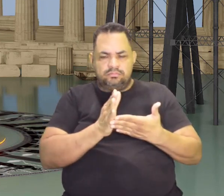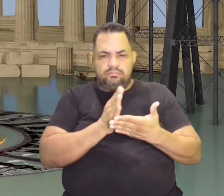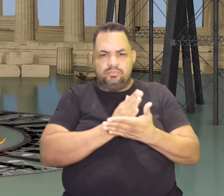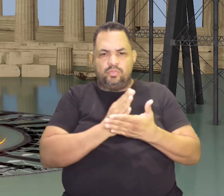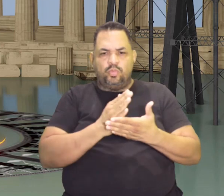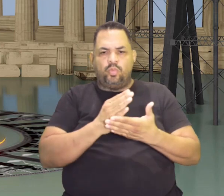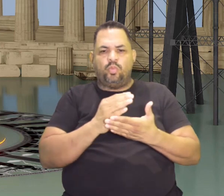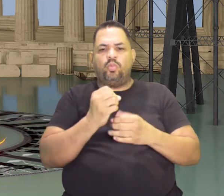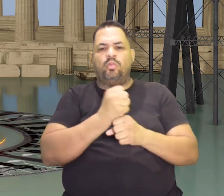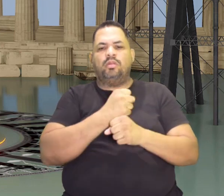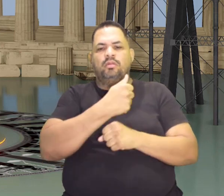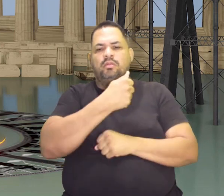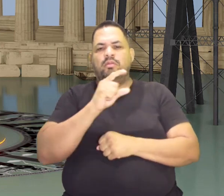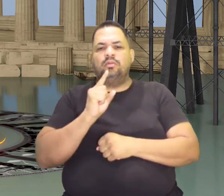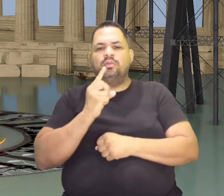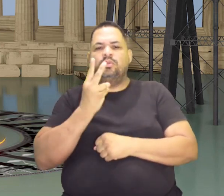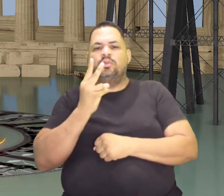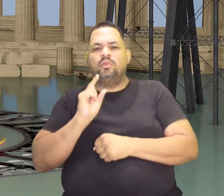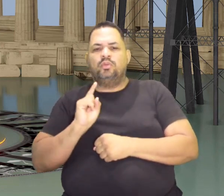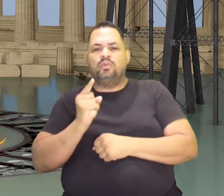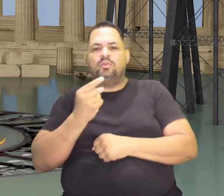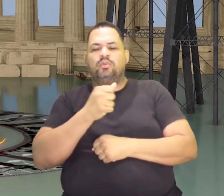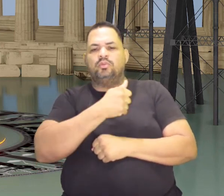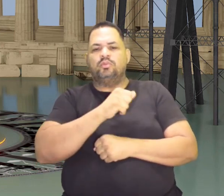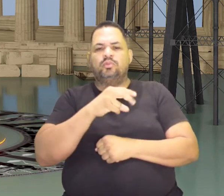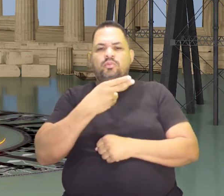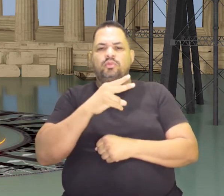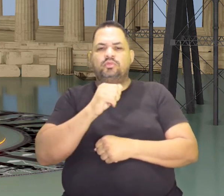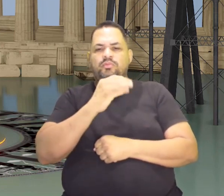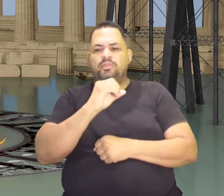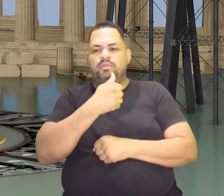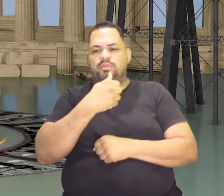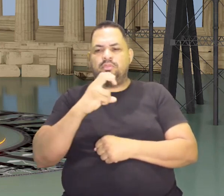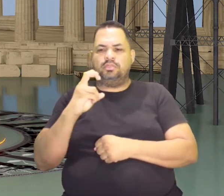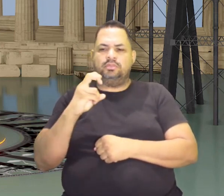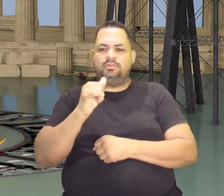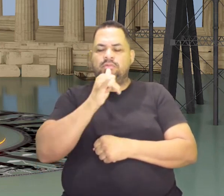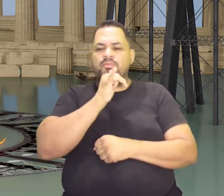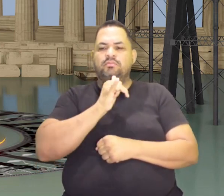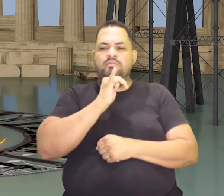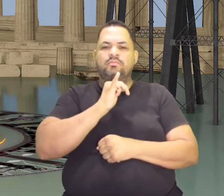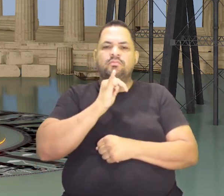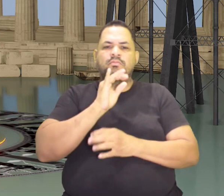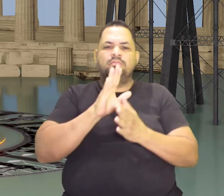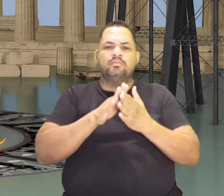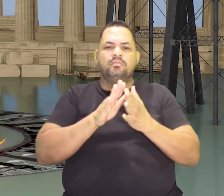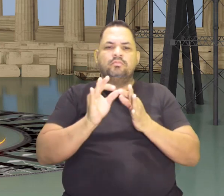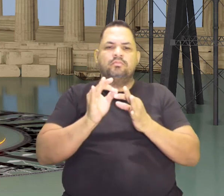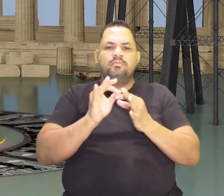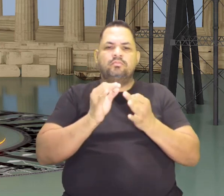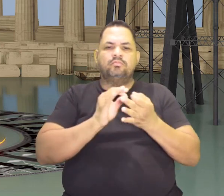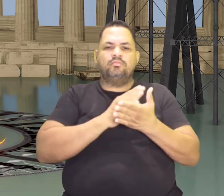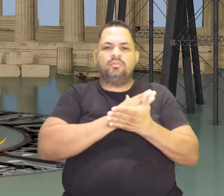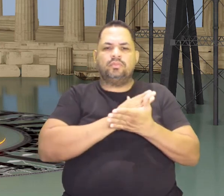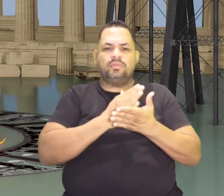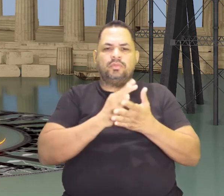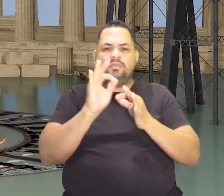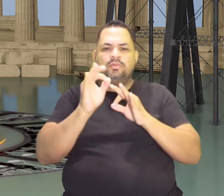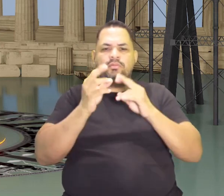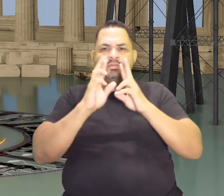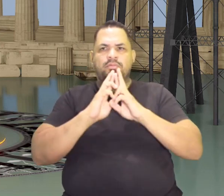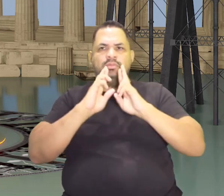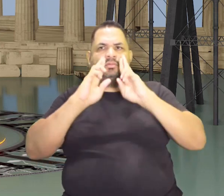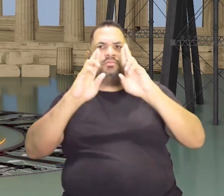quando? 2000? 2015, por exemplo? Aí você vai narrar uma